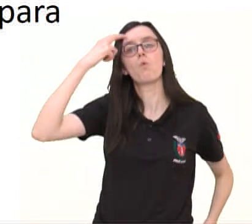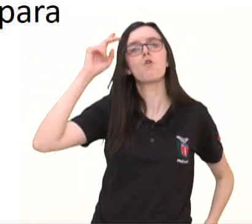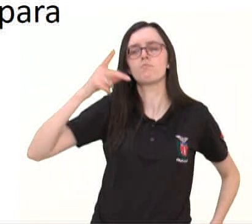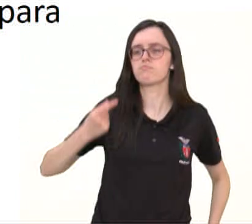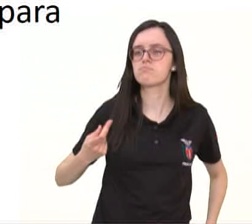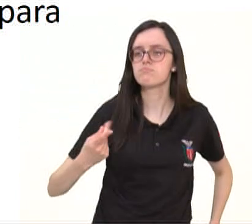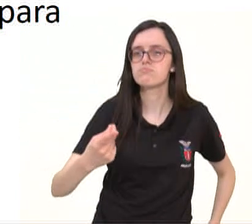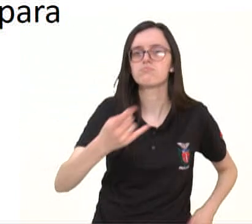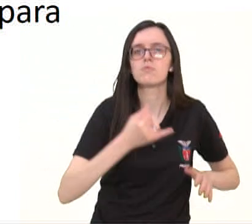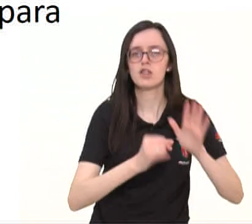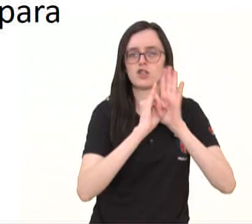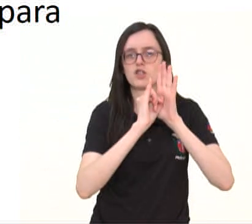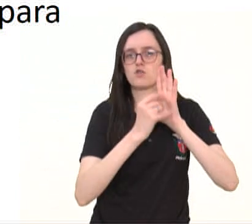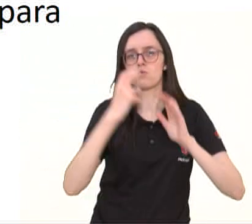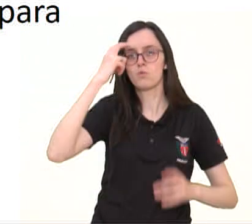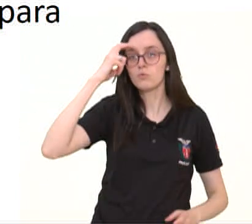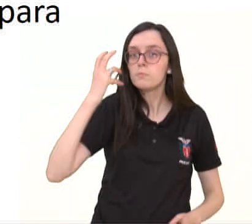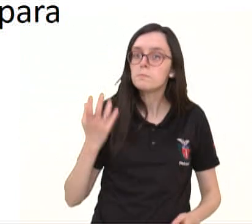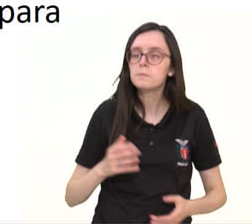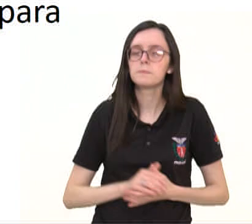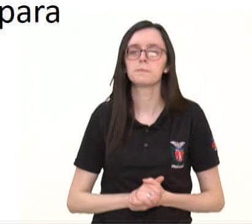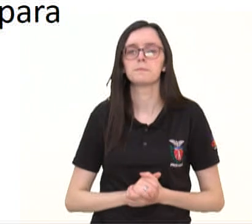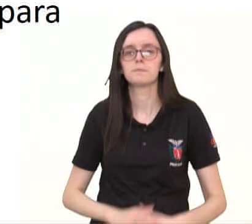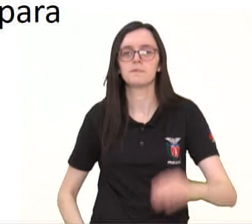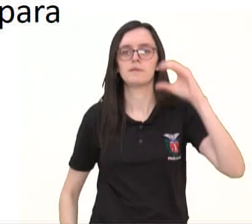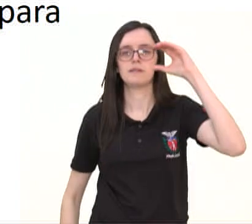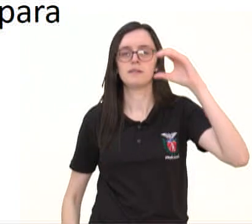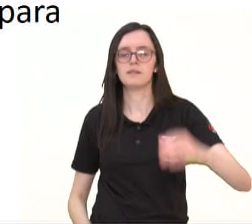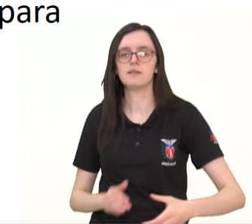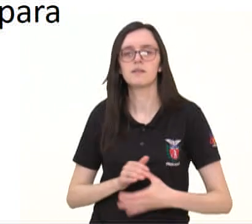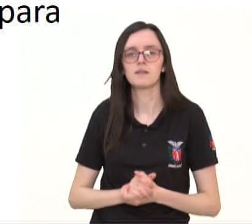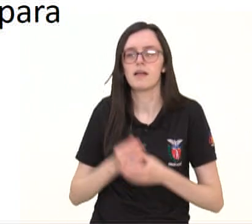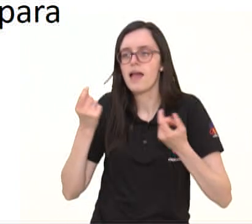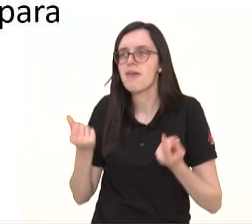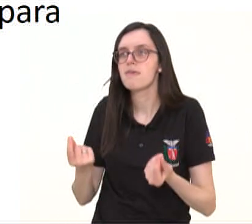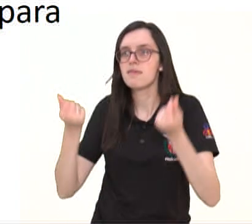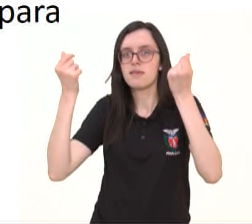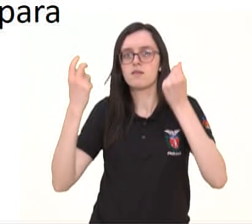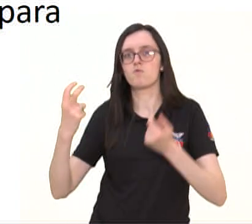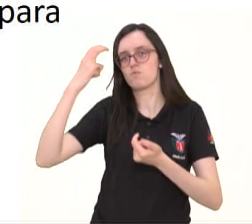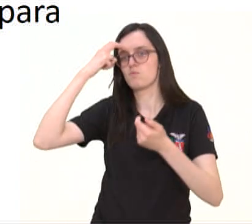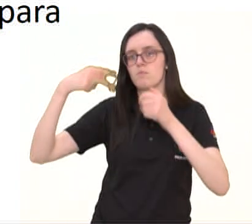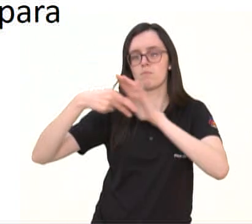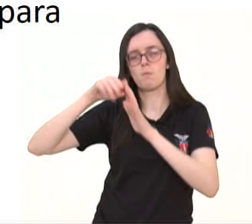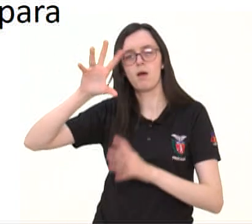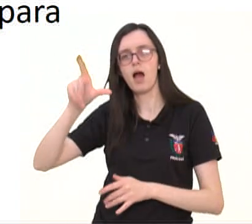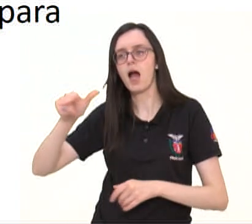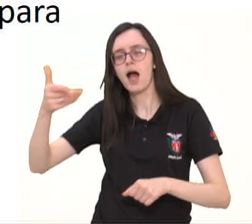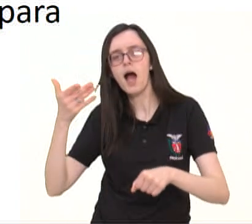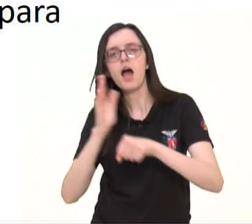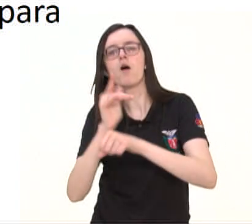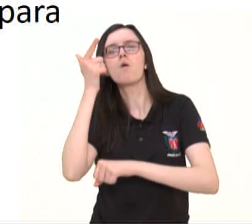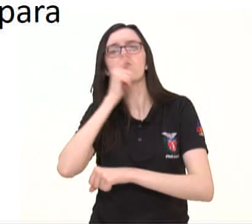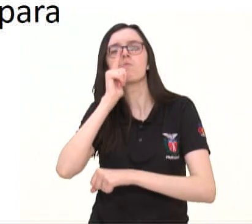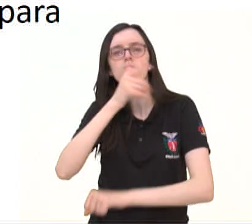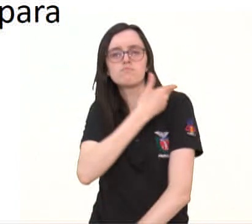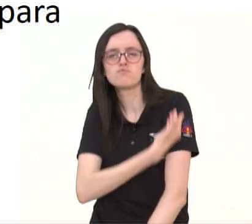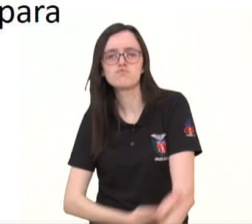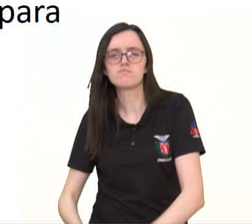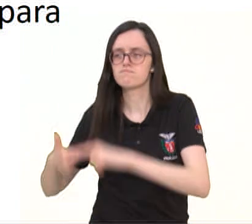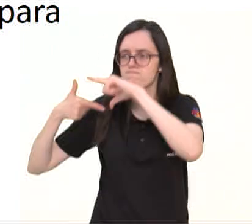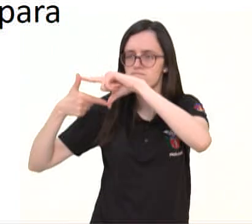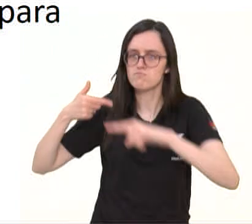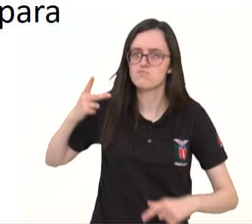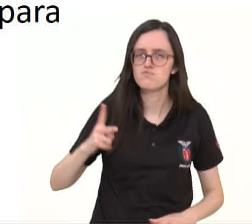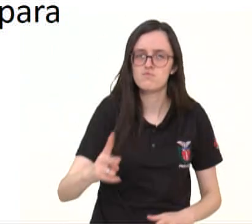preservar sua identidade cultural. E letra C. A riqueza da cultura africana contribuiu para com costumes e tradições